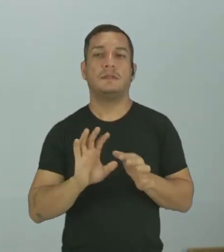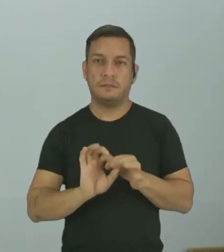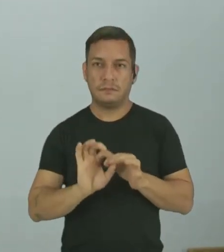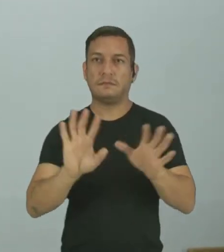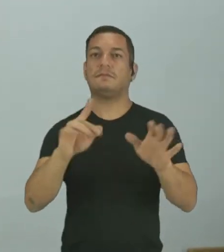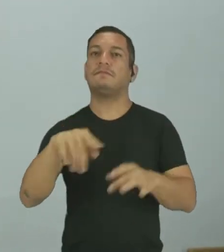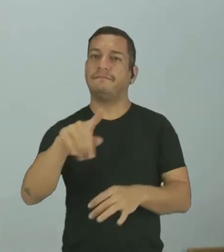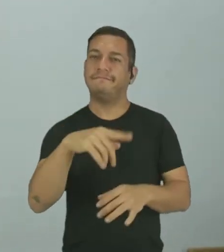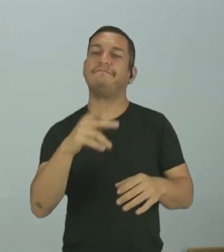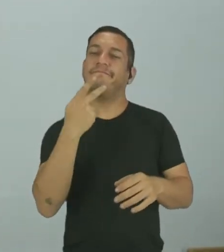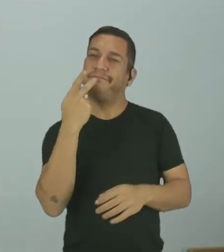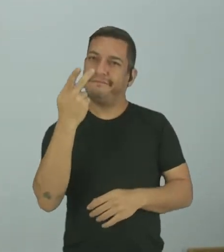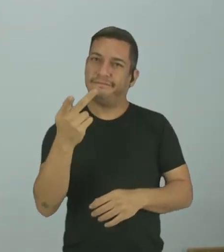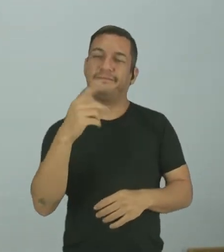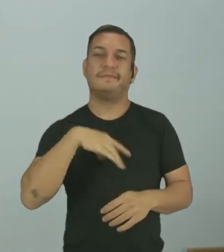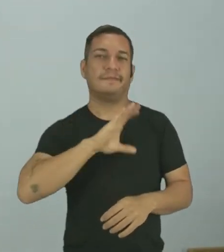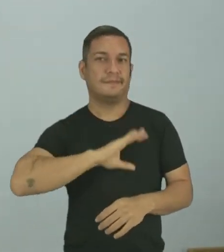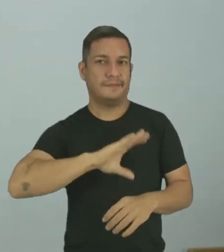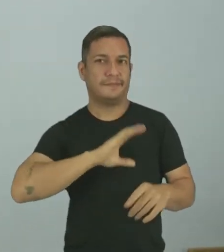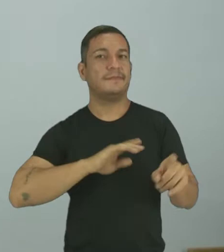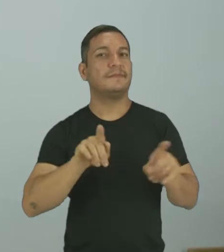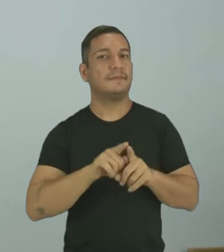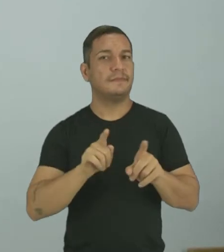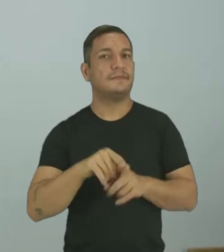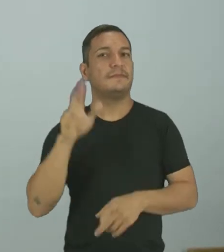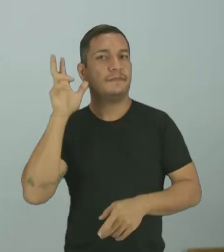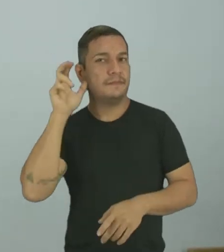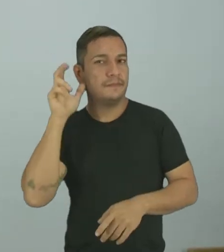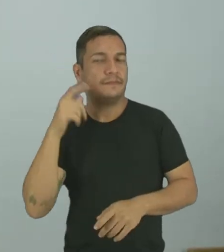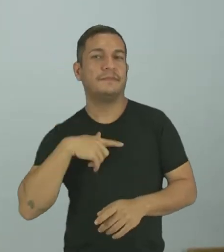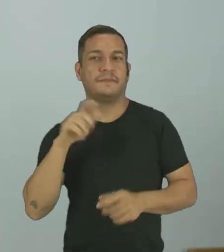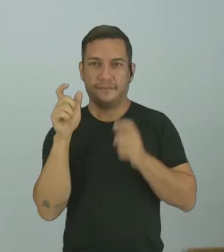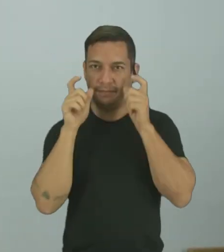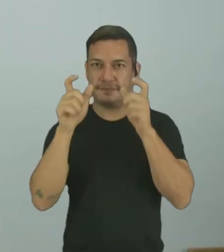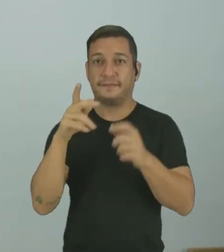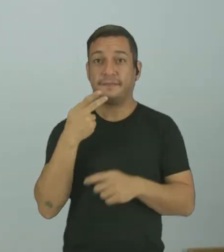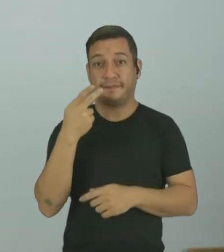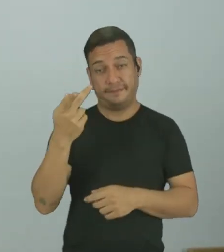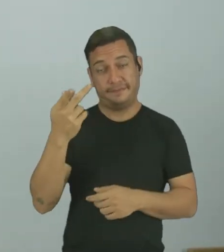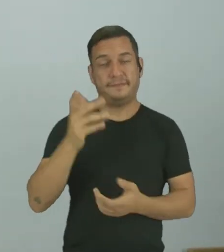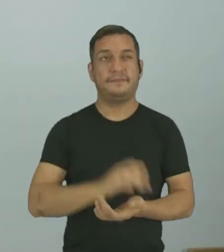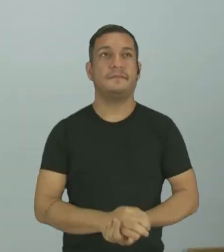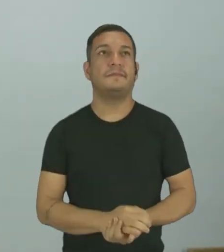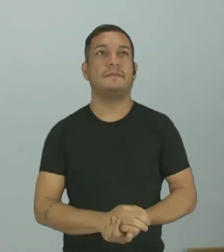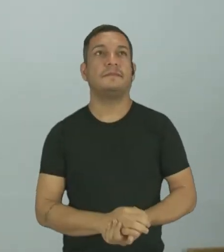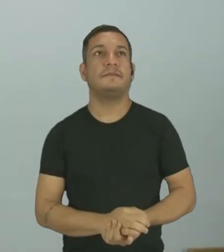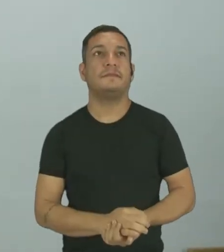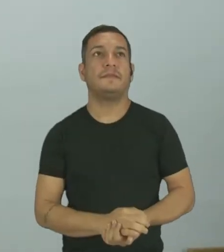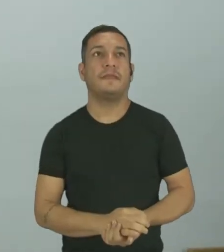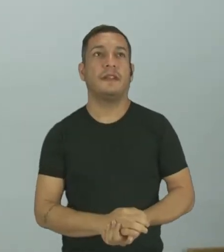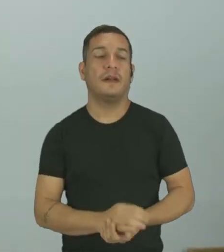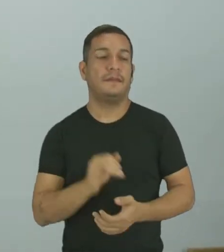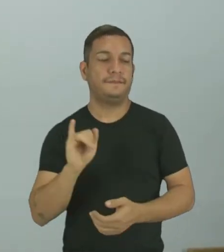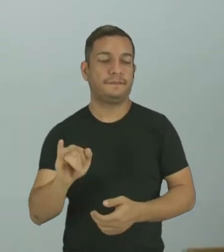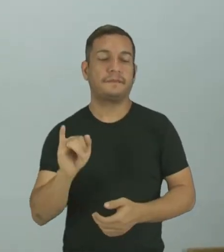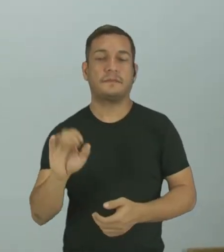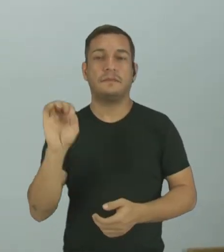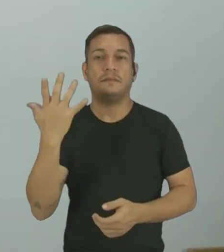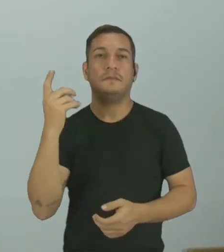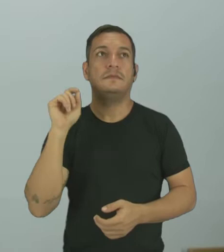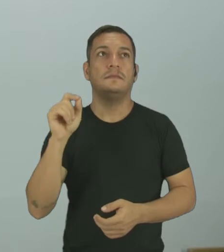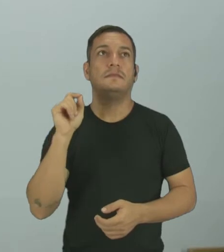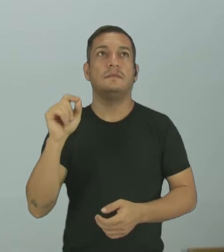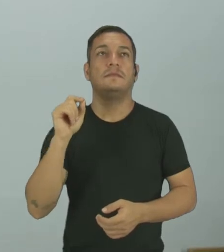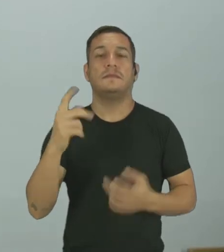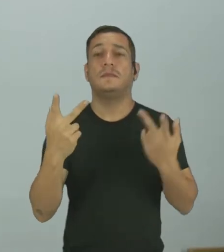você e seus colegas também vão ouvir com bastante atenção o que você vai falar. E se de repente